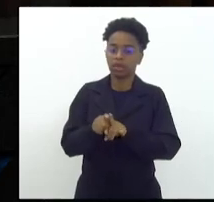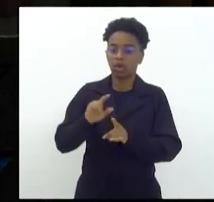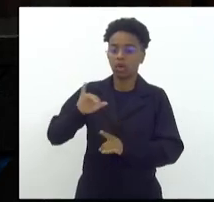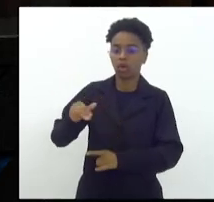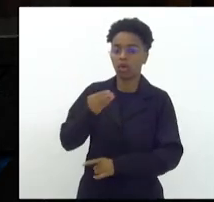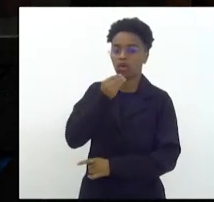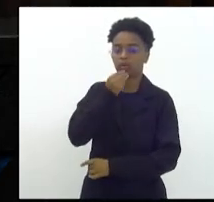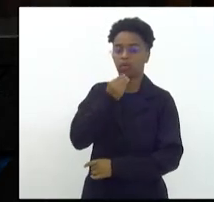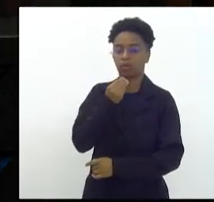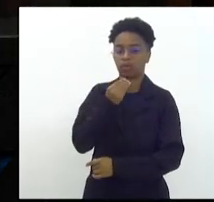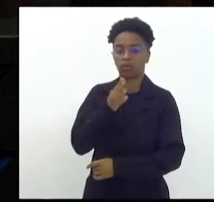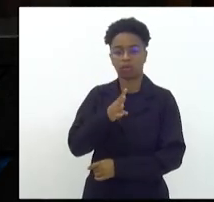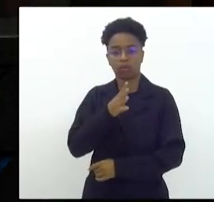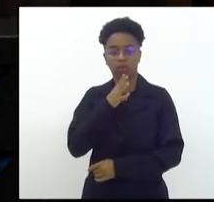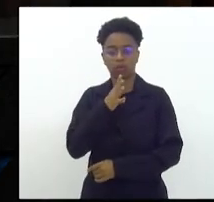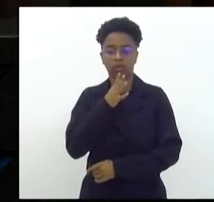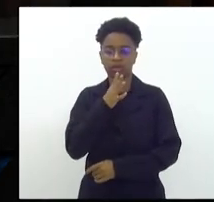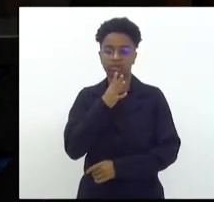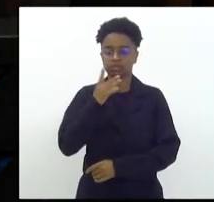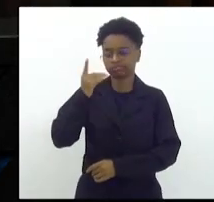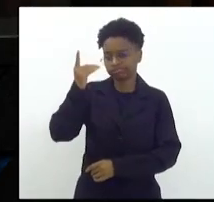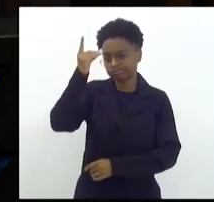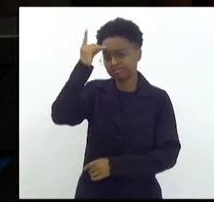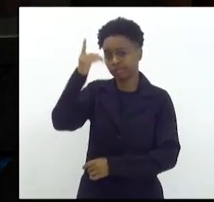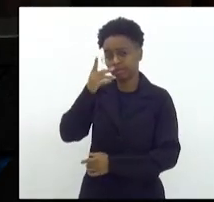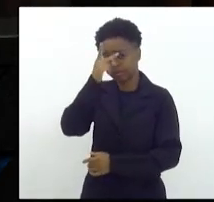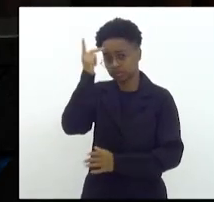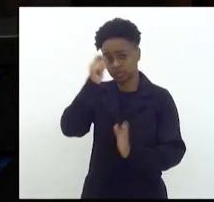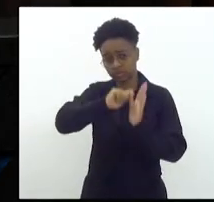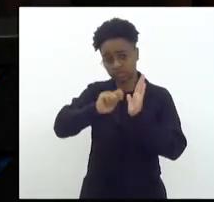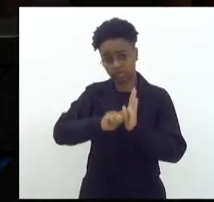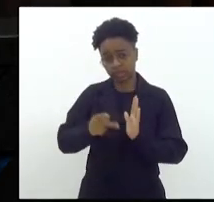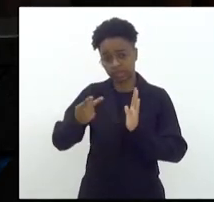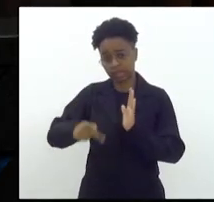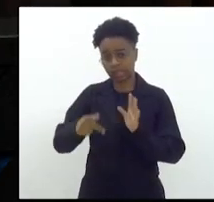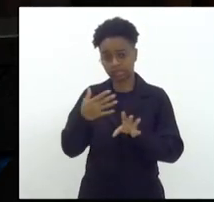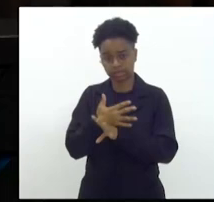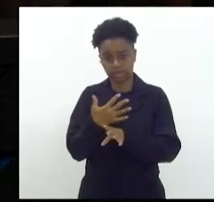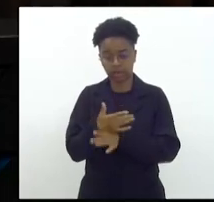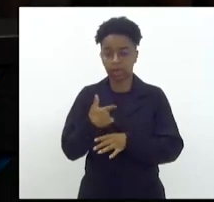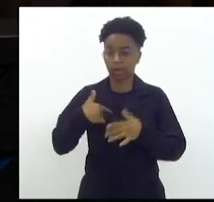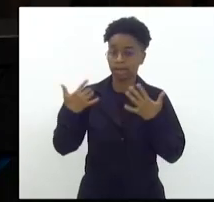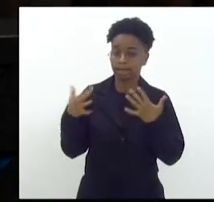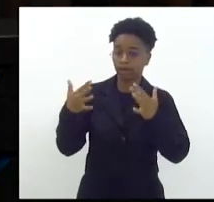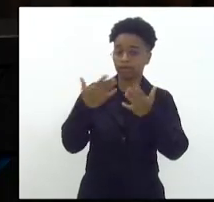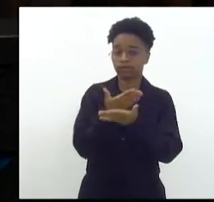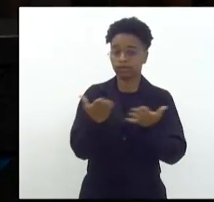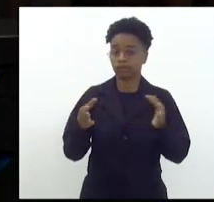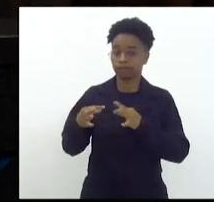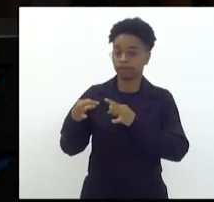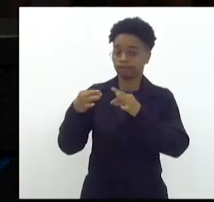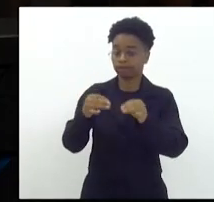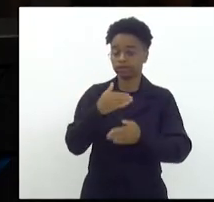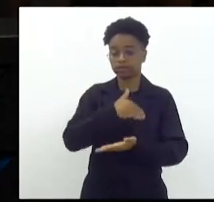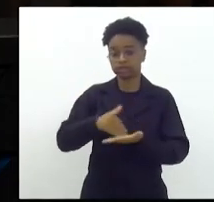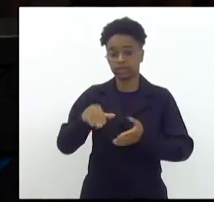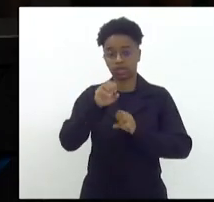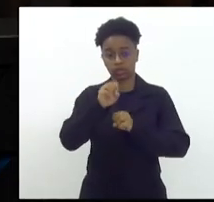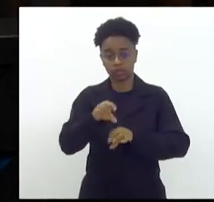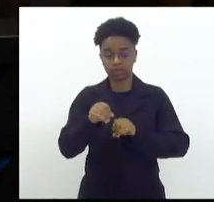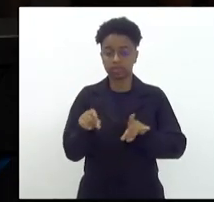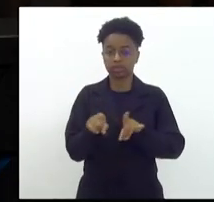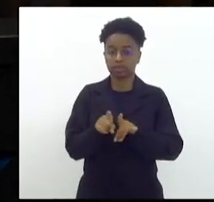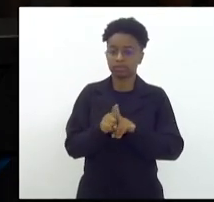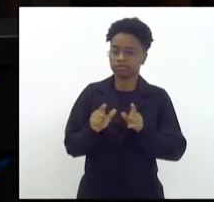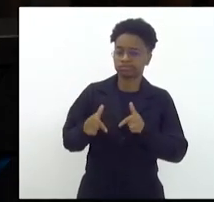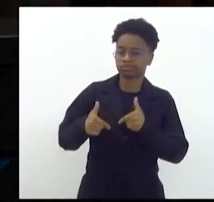de conhecer os talentos de autores e escritores da nossa cidade quero parabenizar todos envolvidos da secretaria de educação tem